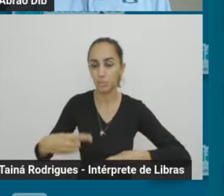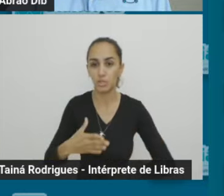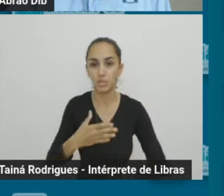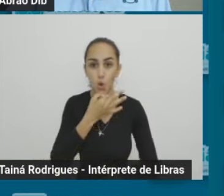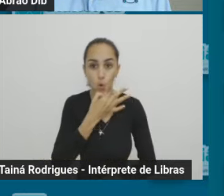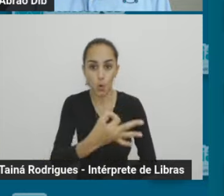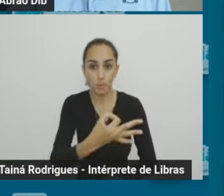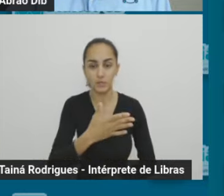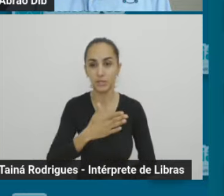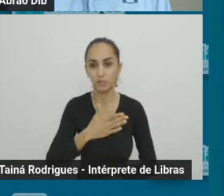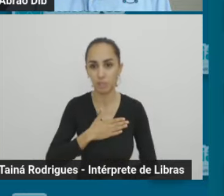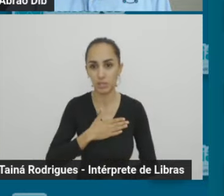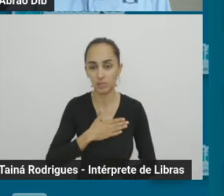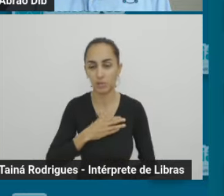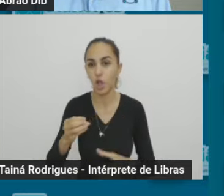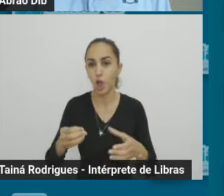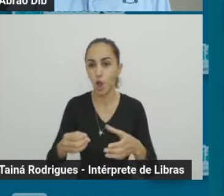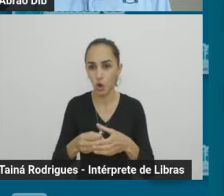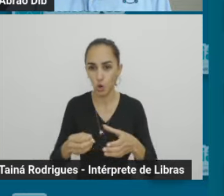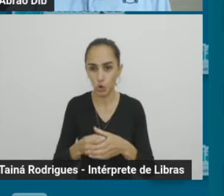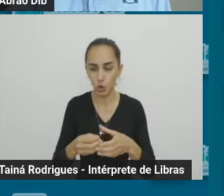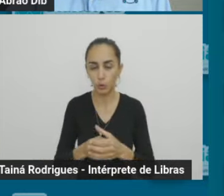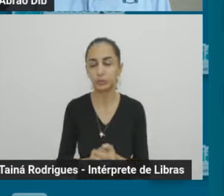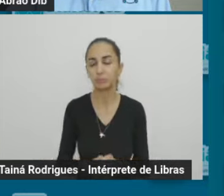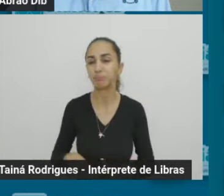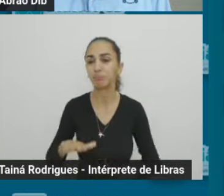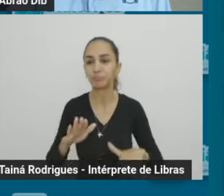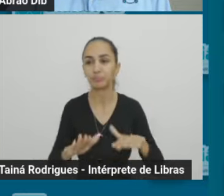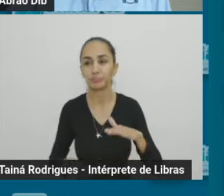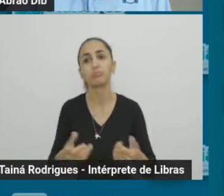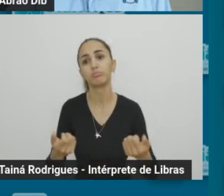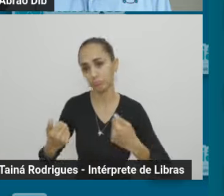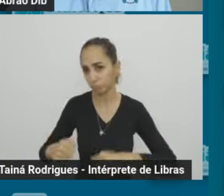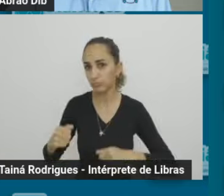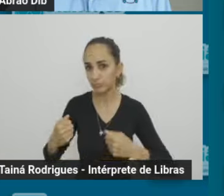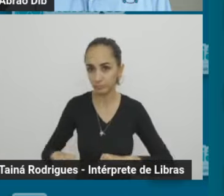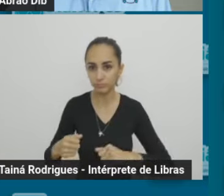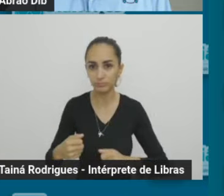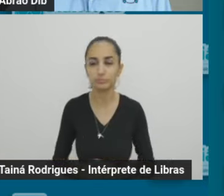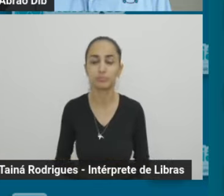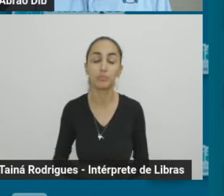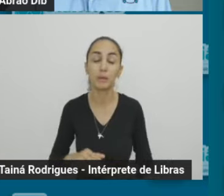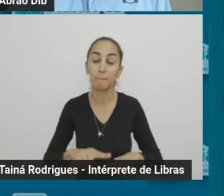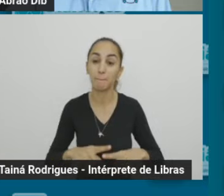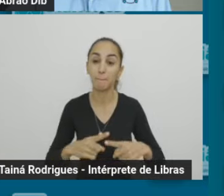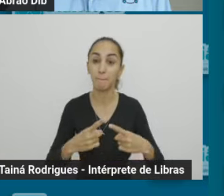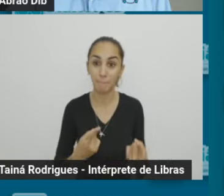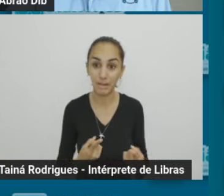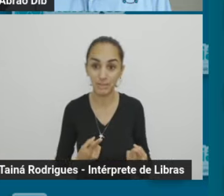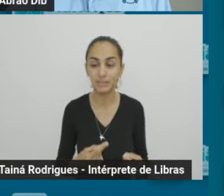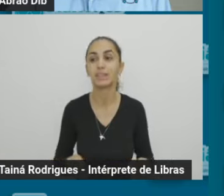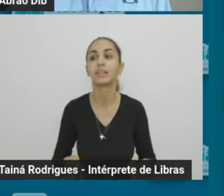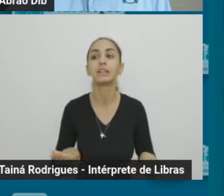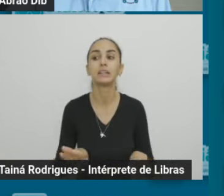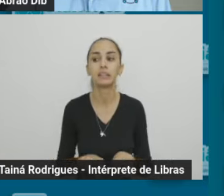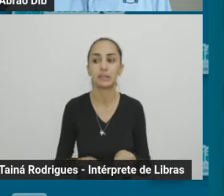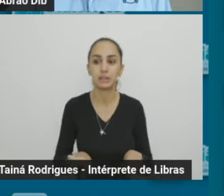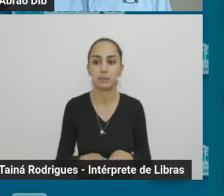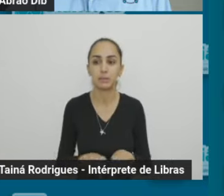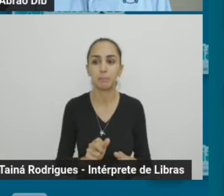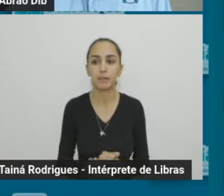tudo que se tem de cotas, em algumas situações, são necessárias. Porém, do mesmo jeito que